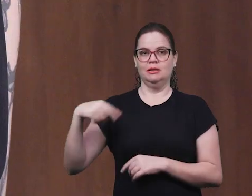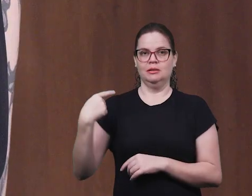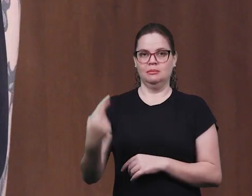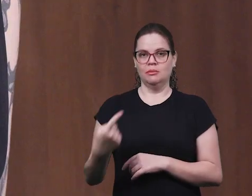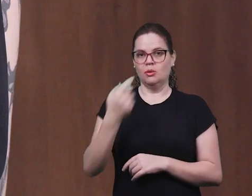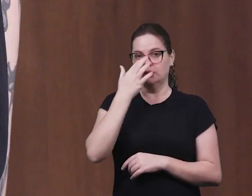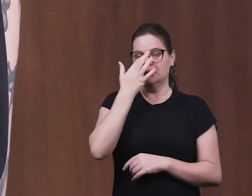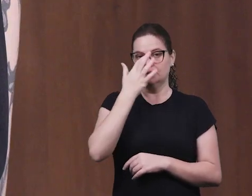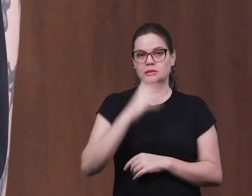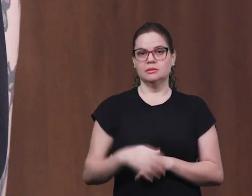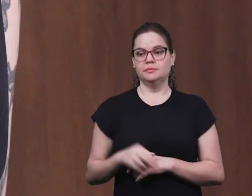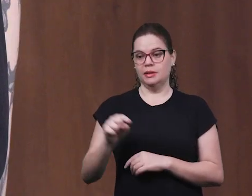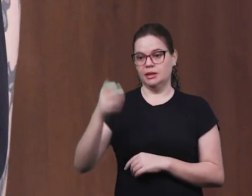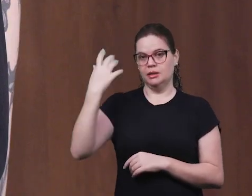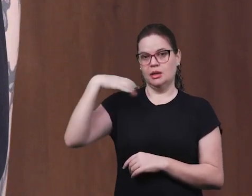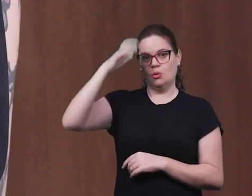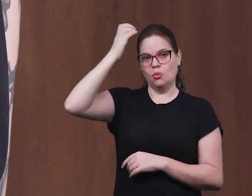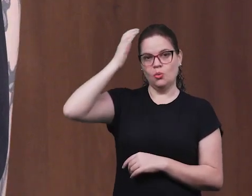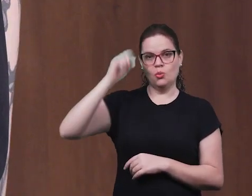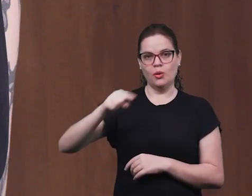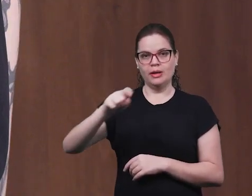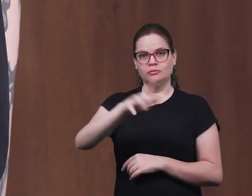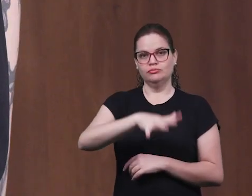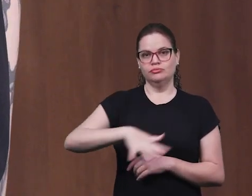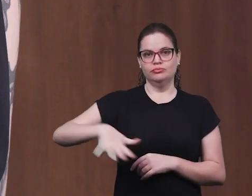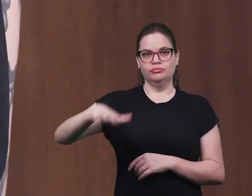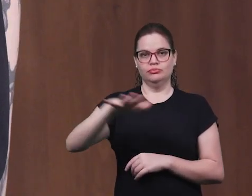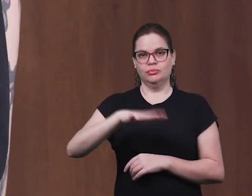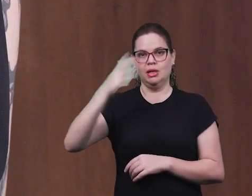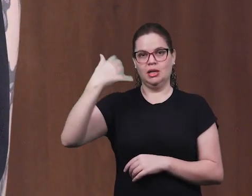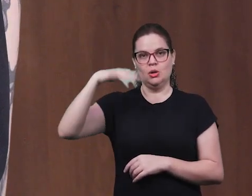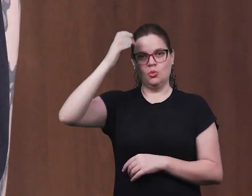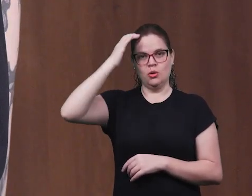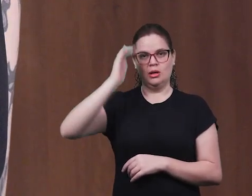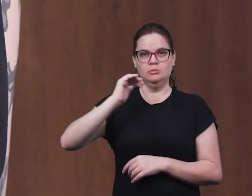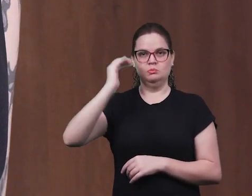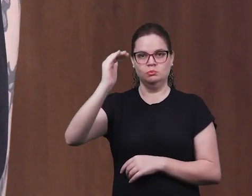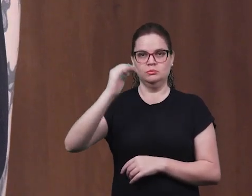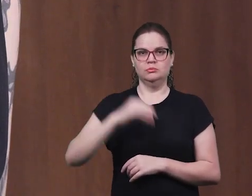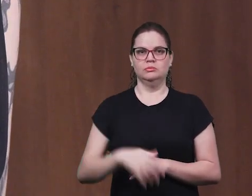rei Ciro era um rei universal, rei de reis.